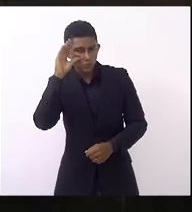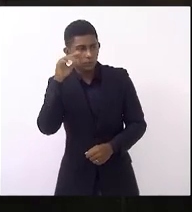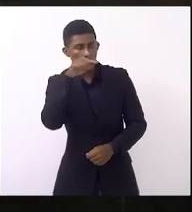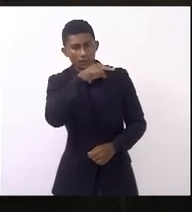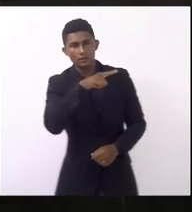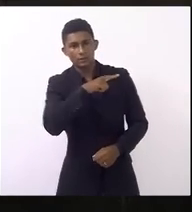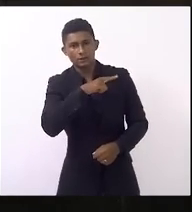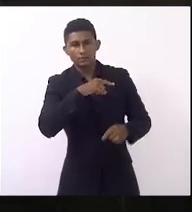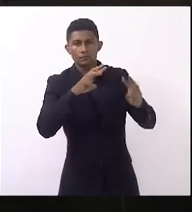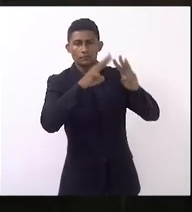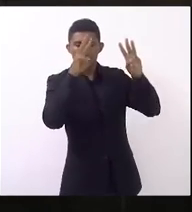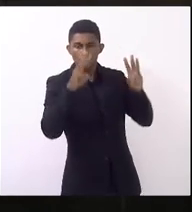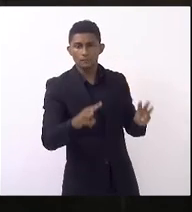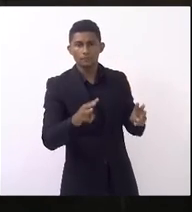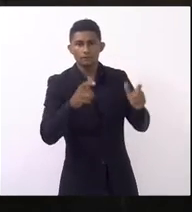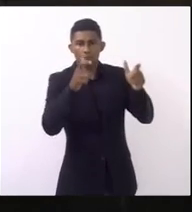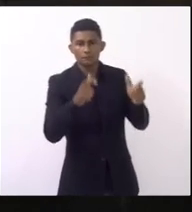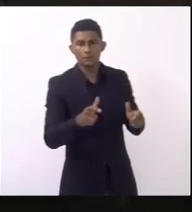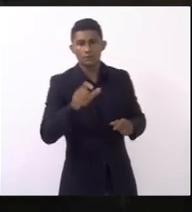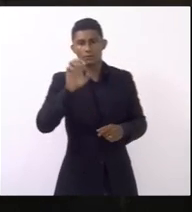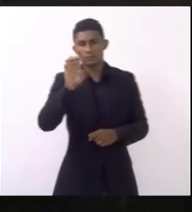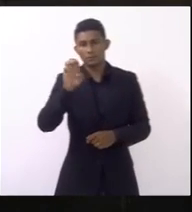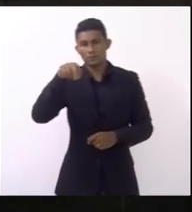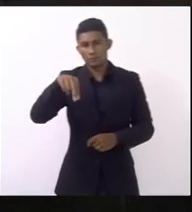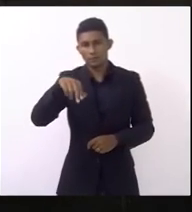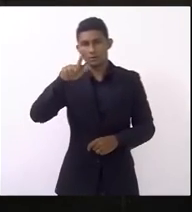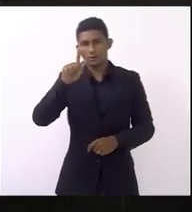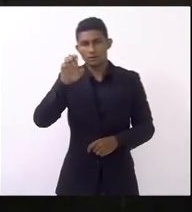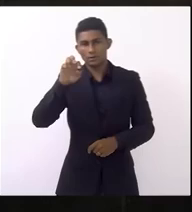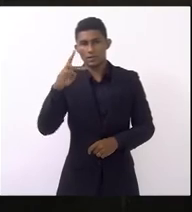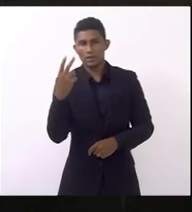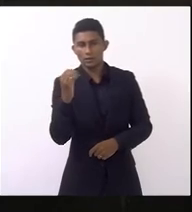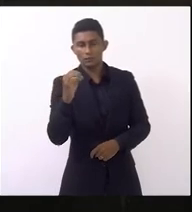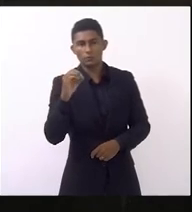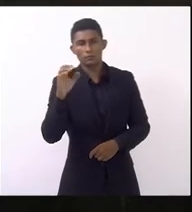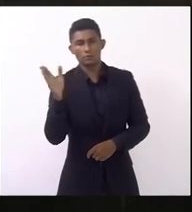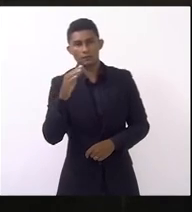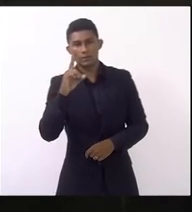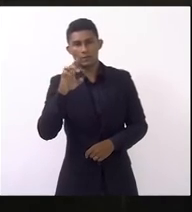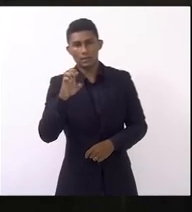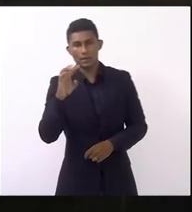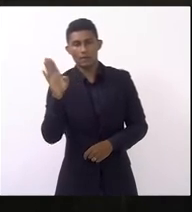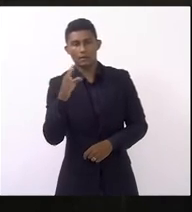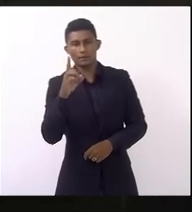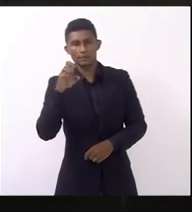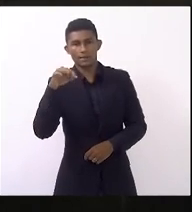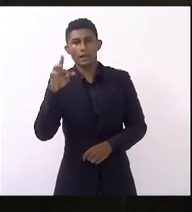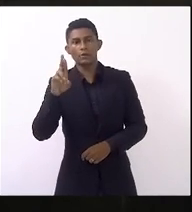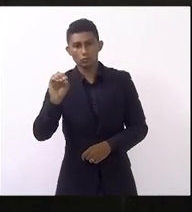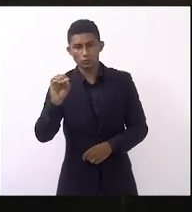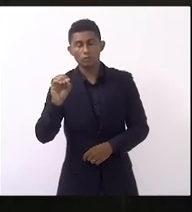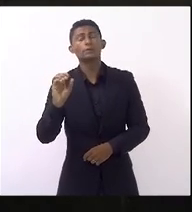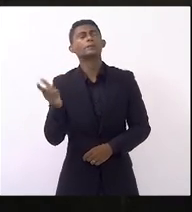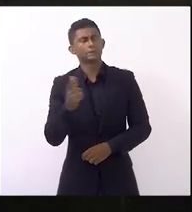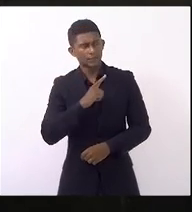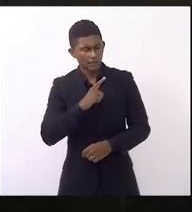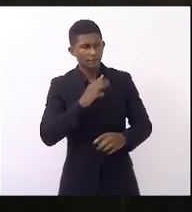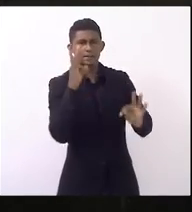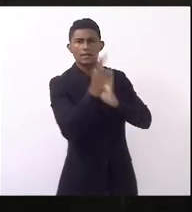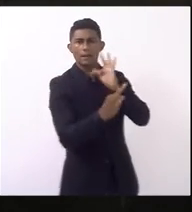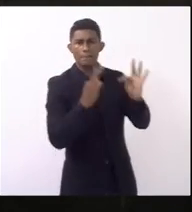né, do Inconsciente, das imagens do inconsciente, para compreender aquela terapêutica que funcionou, teve êxito e